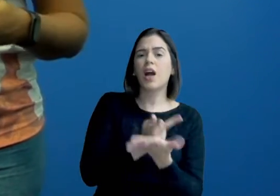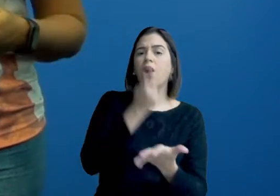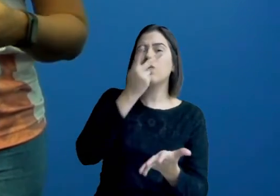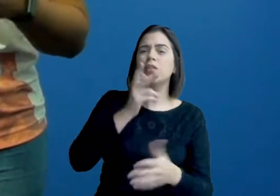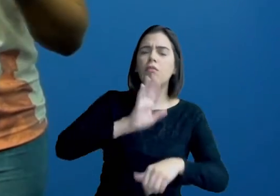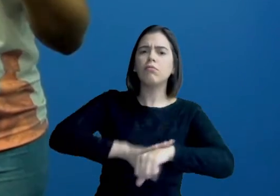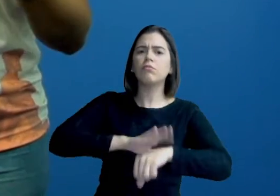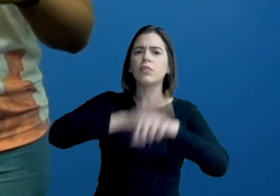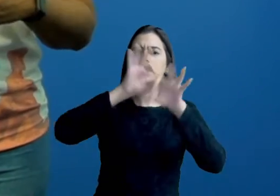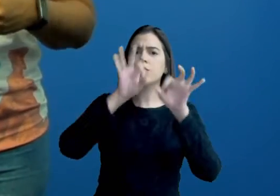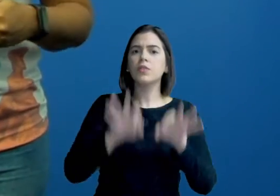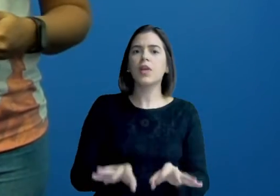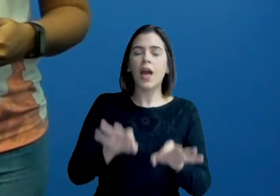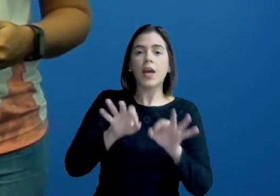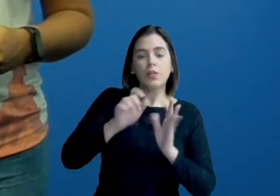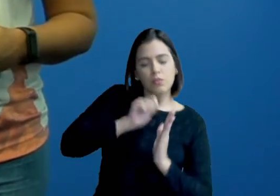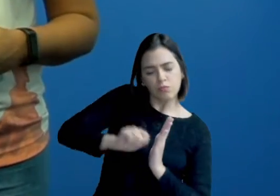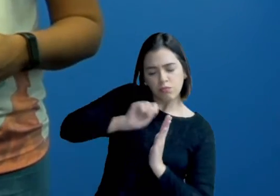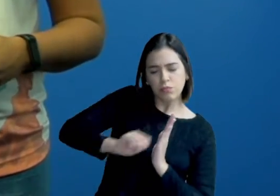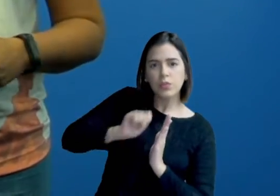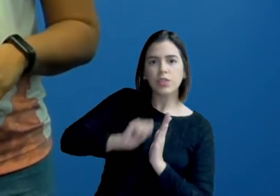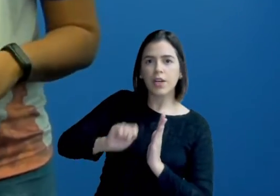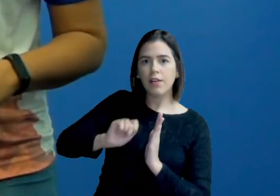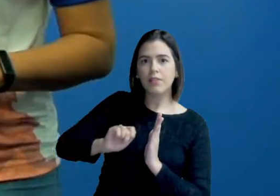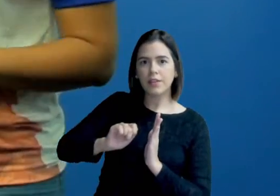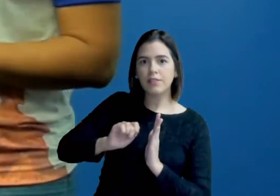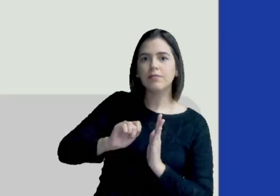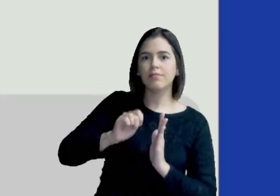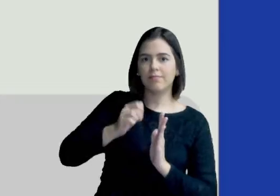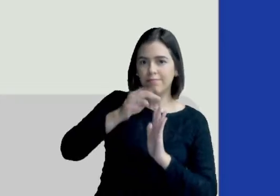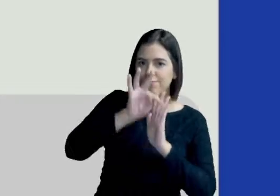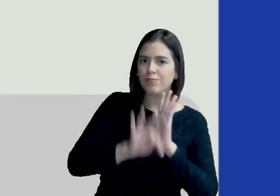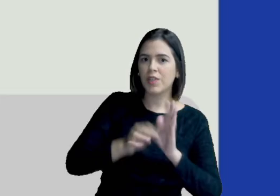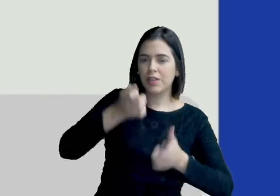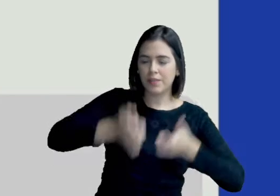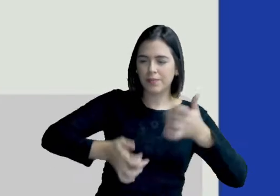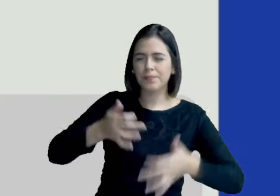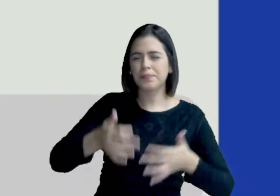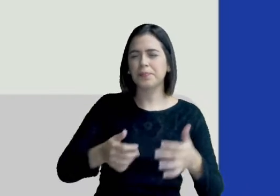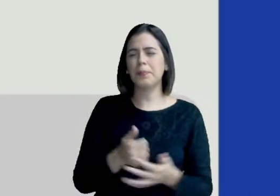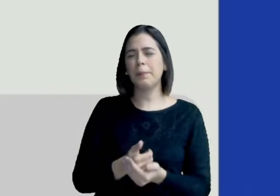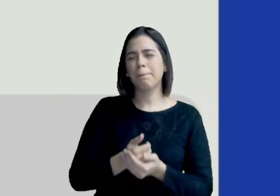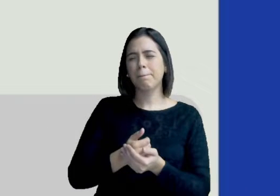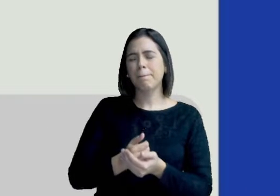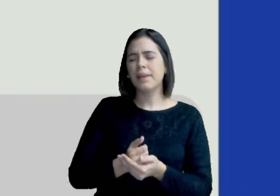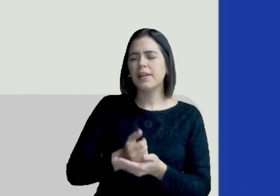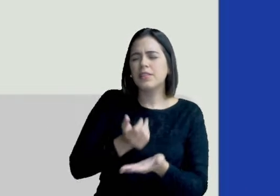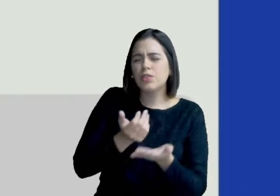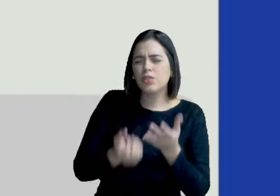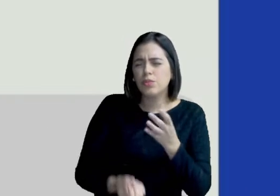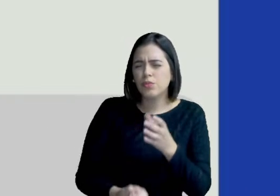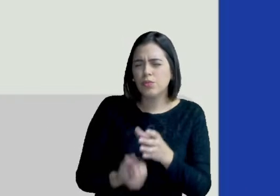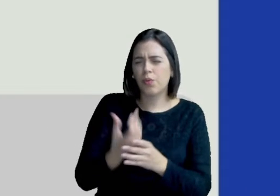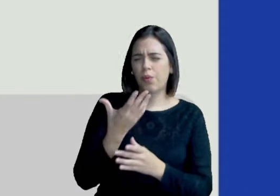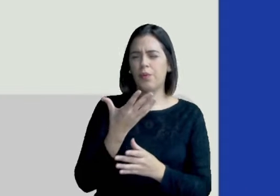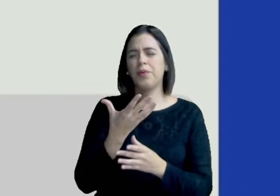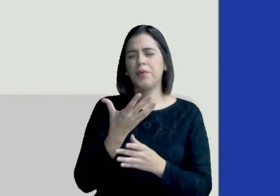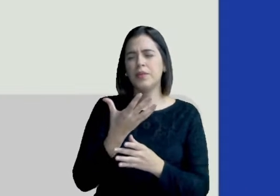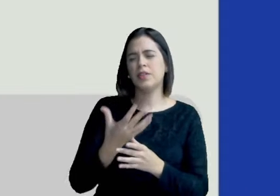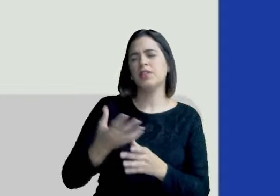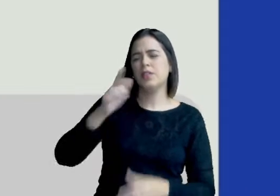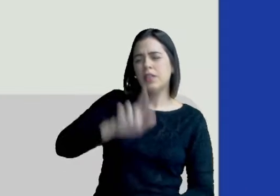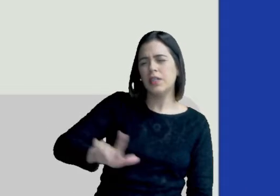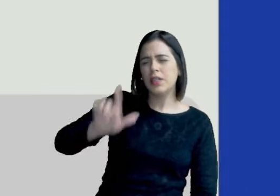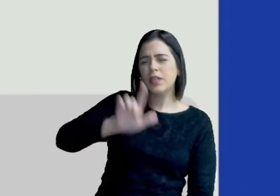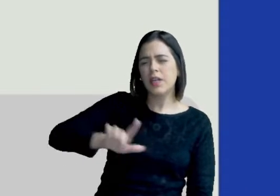naquele momento em que o autor estava escrevendo, tá certo? De sua origem histórico-literário,